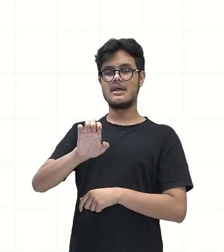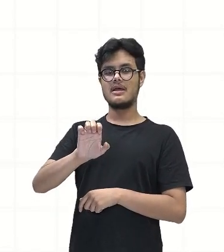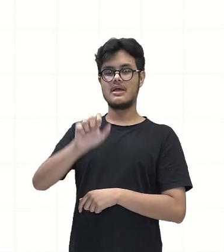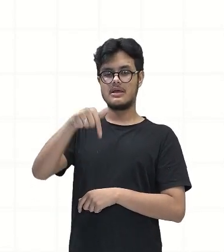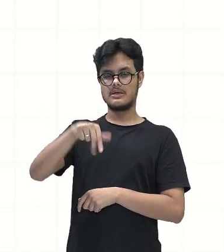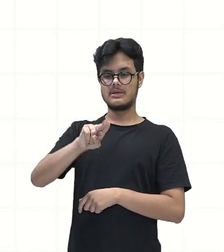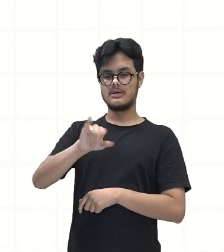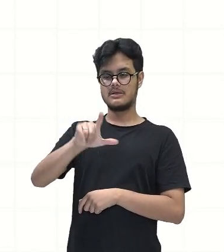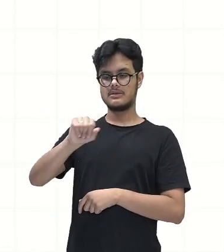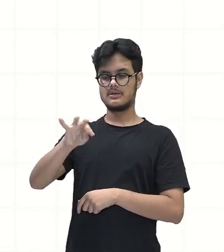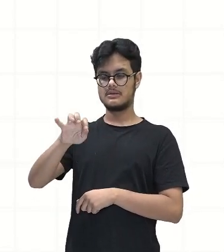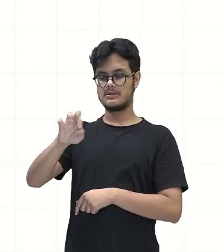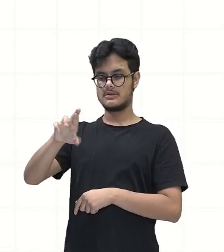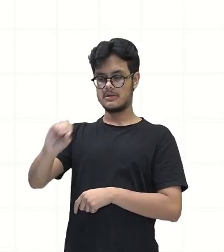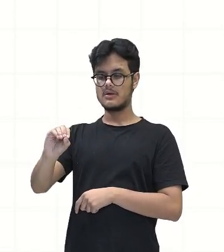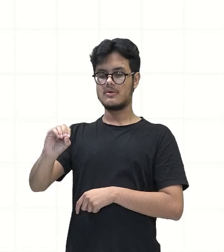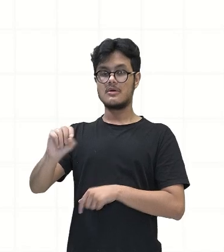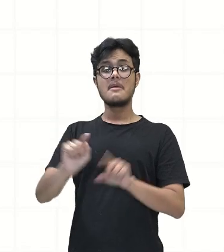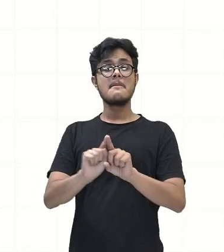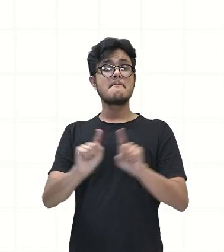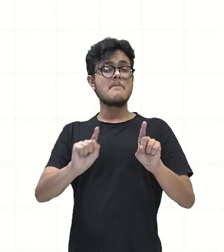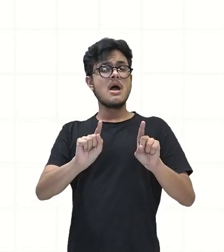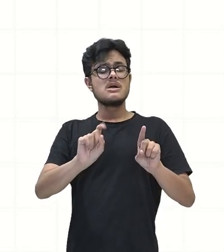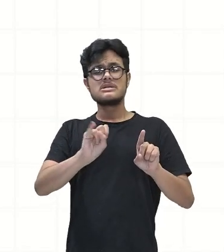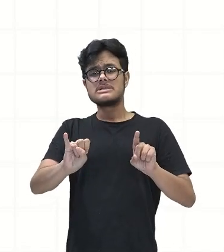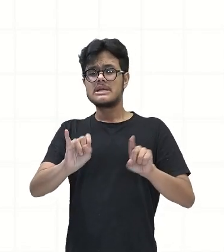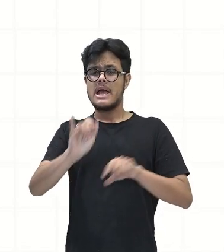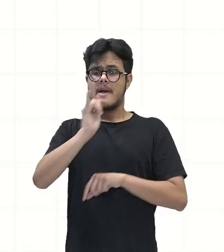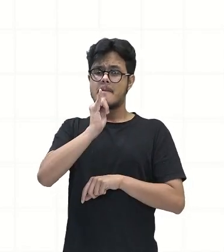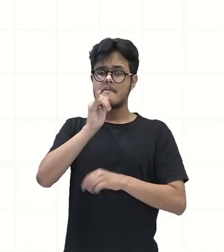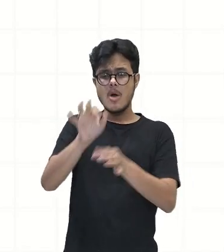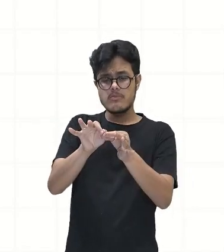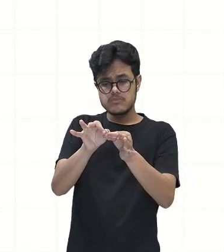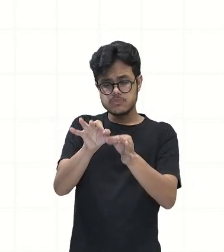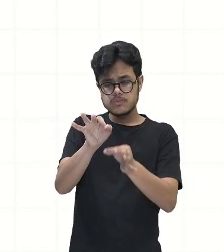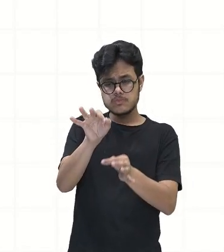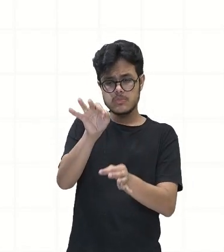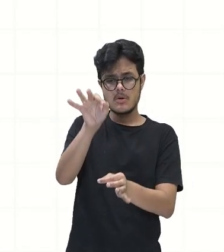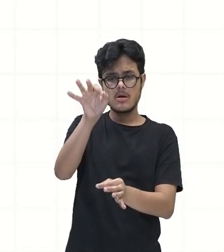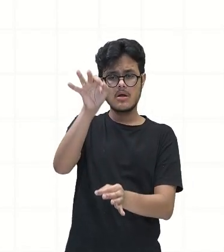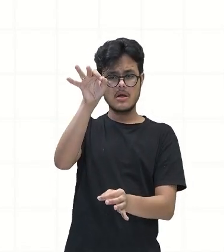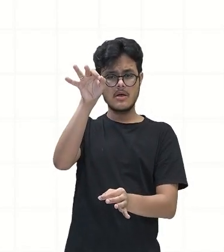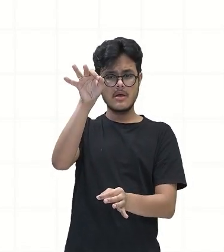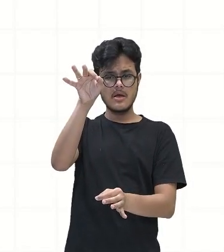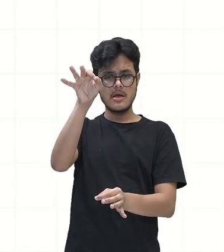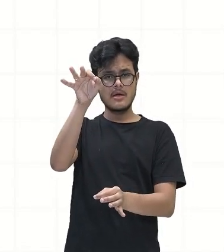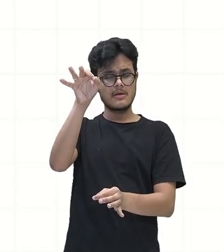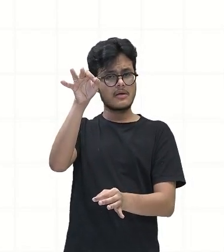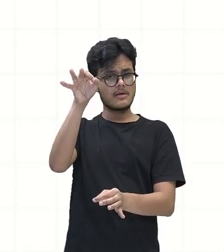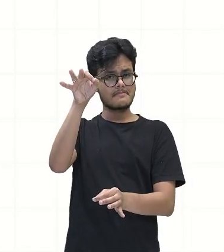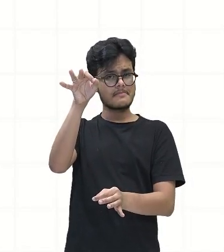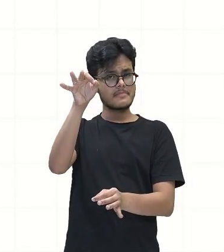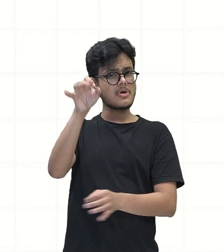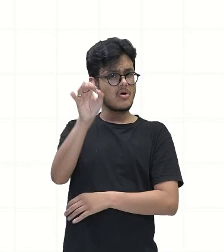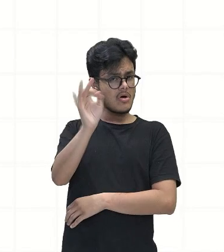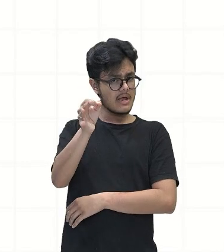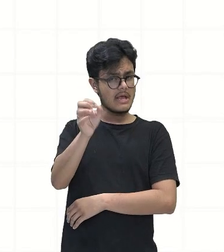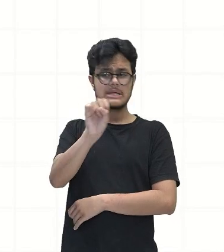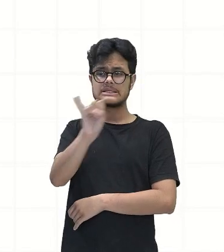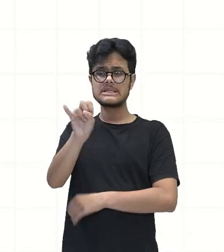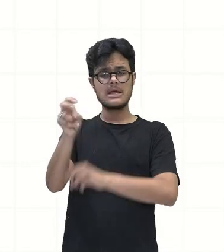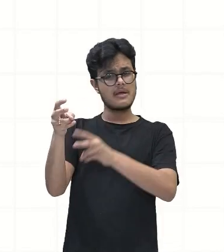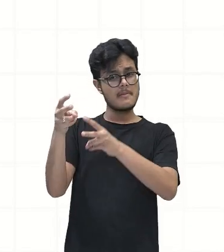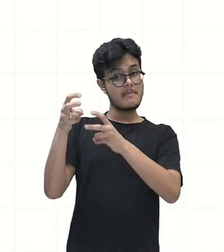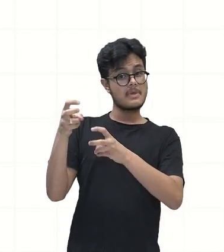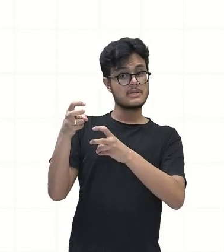L. Só que, se a gente traçar aqui a altura desse triângulo, olha só, no